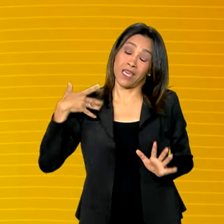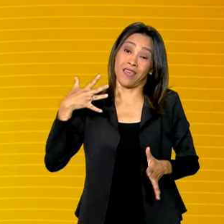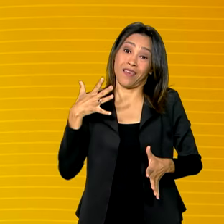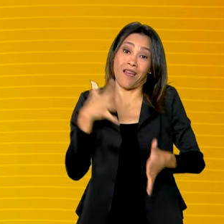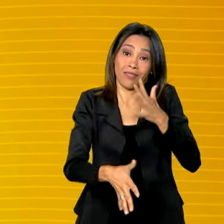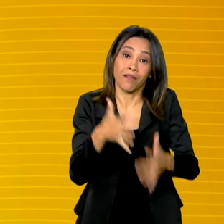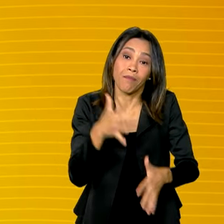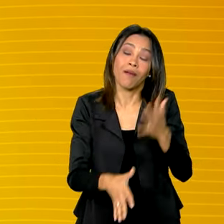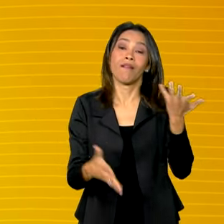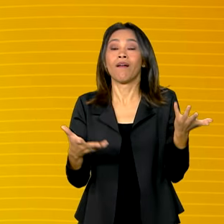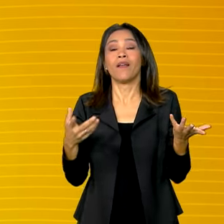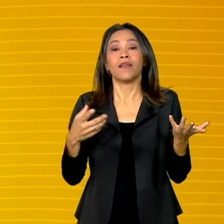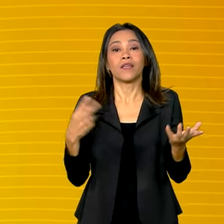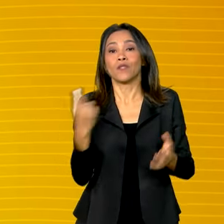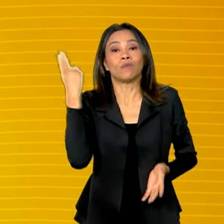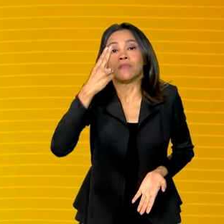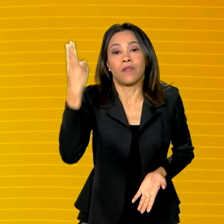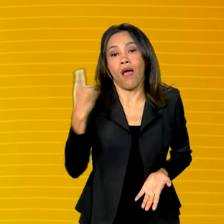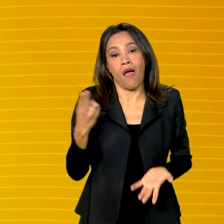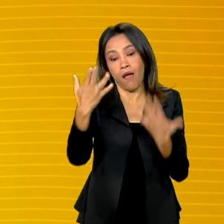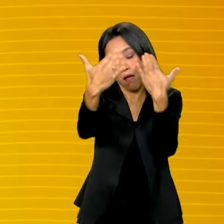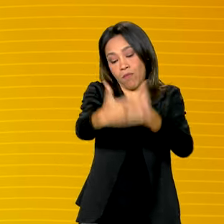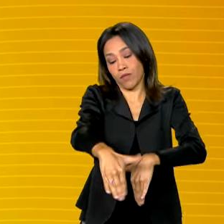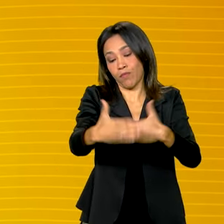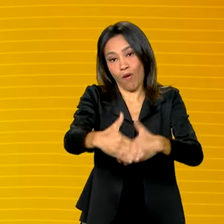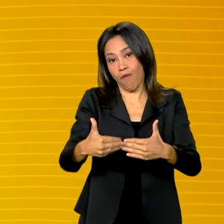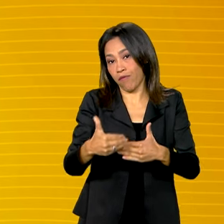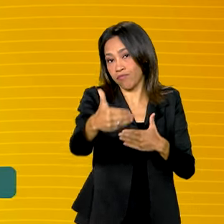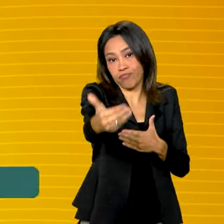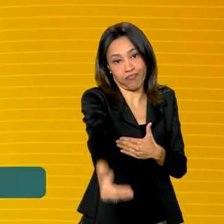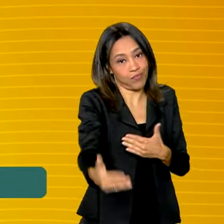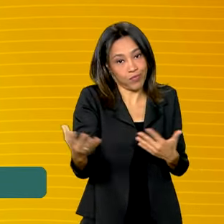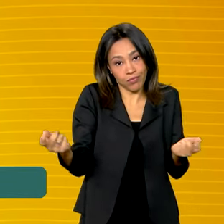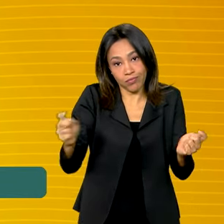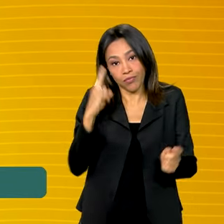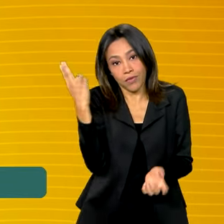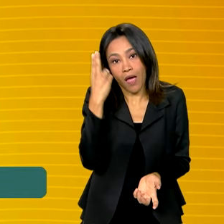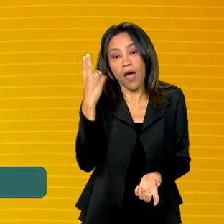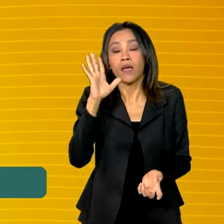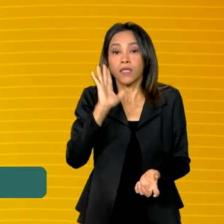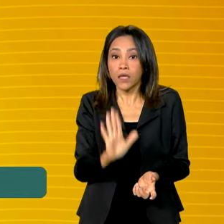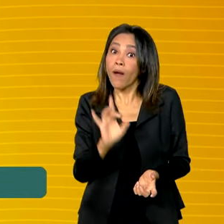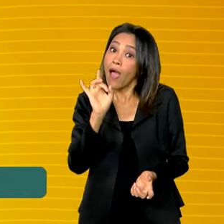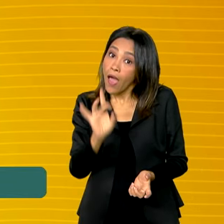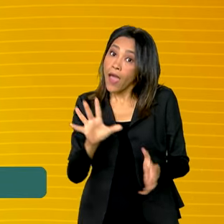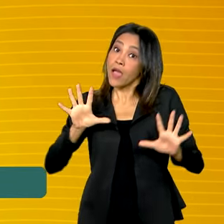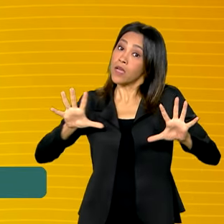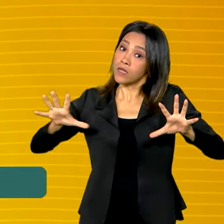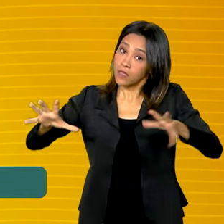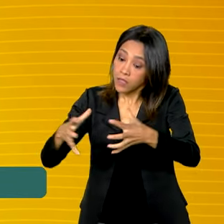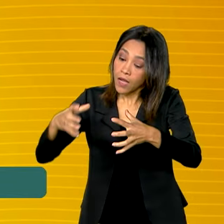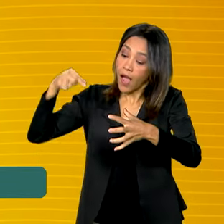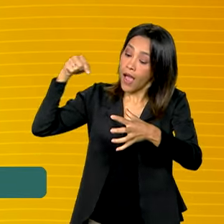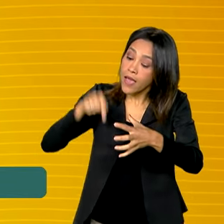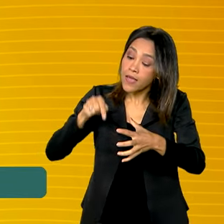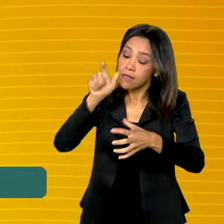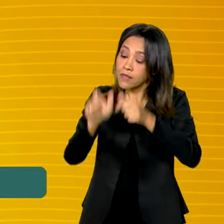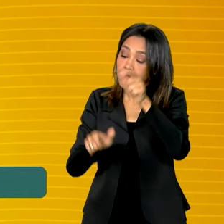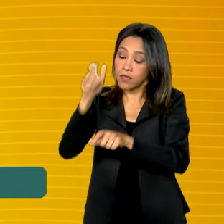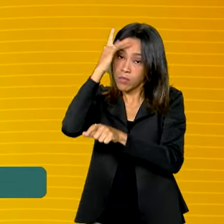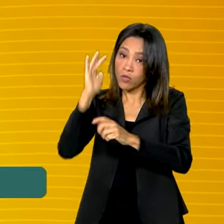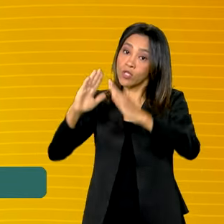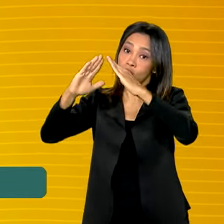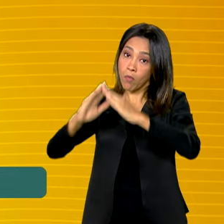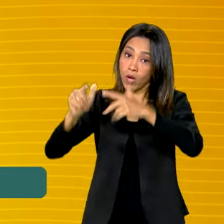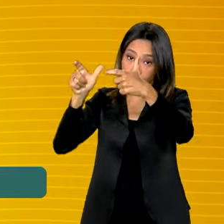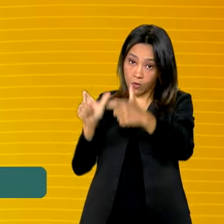prova em determinados locais de prova. E essa aplicação, reforçando, será restrita aos candidatos desses locais onde haja